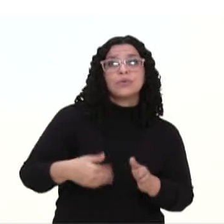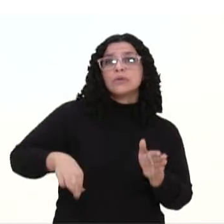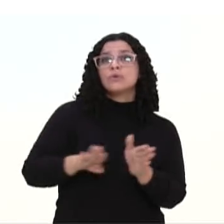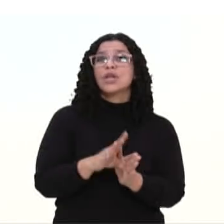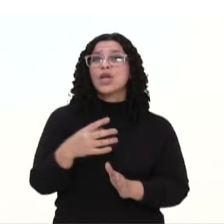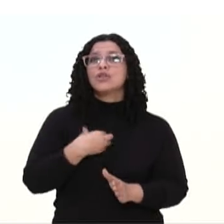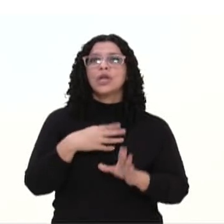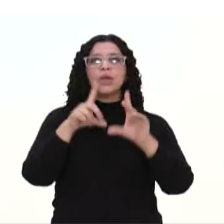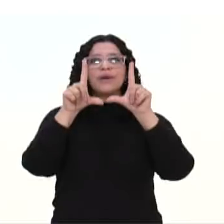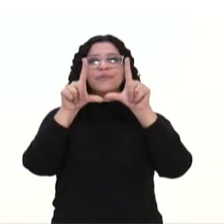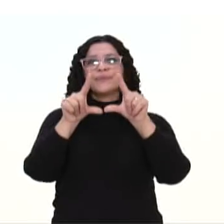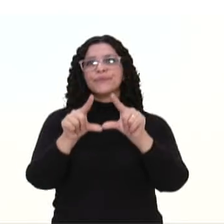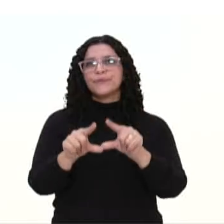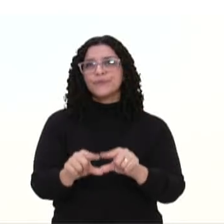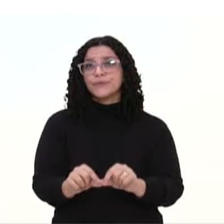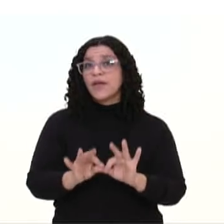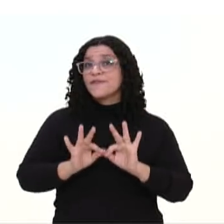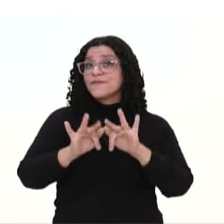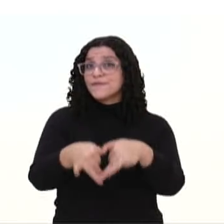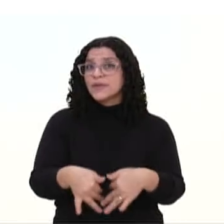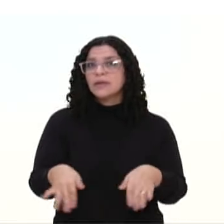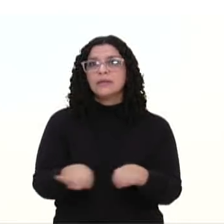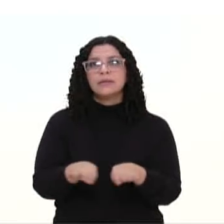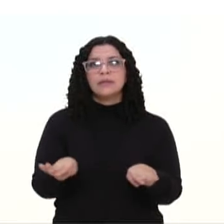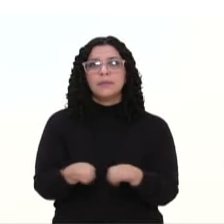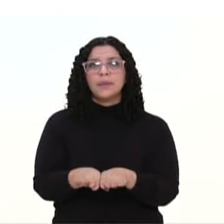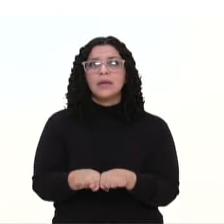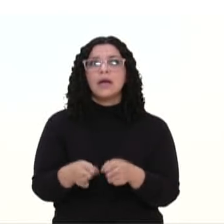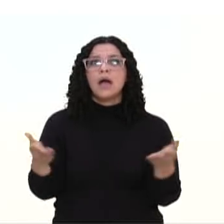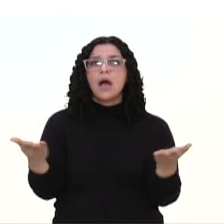de esgotamento ou de